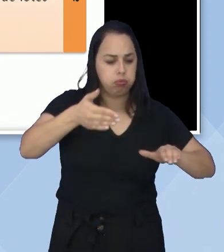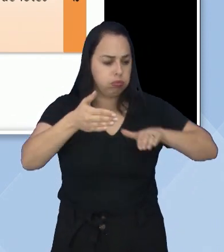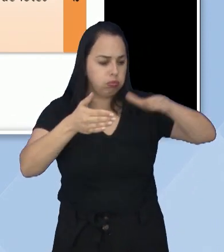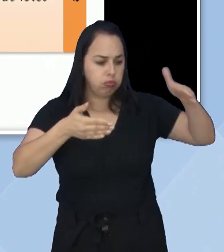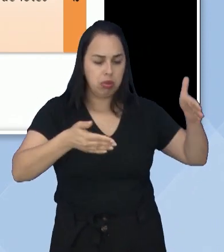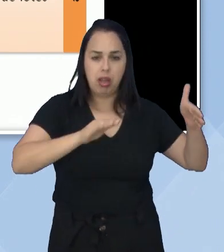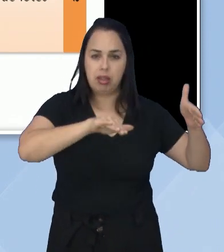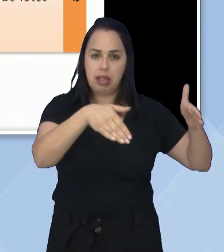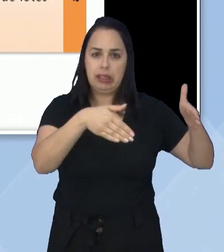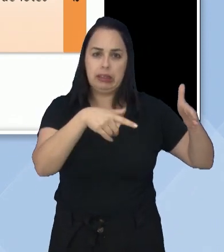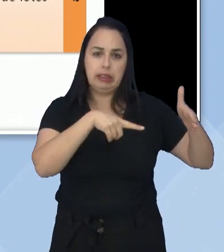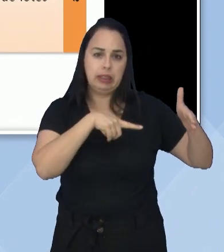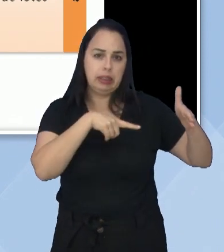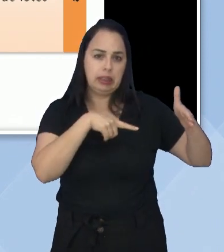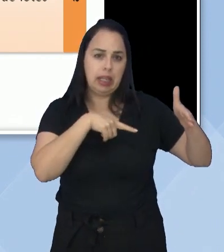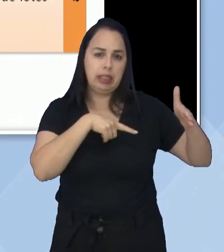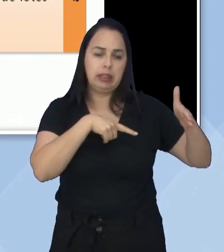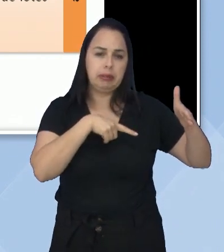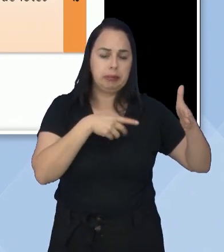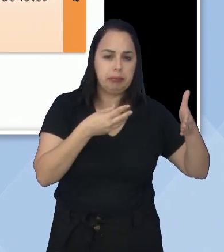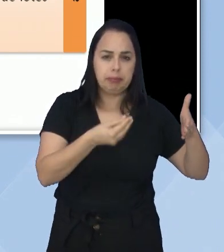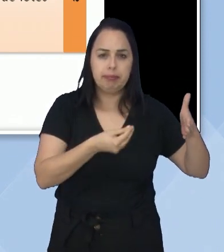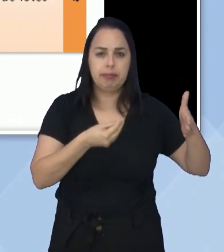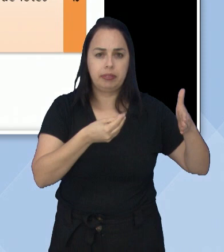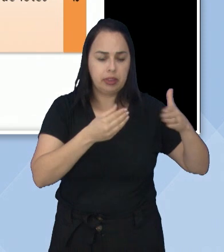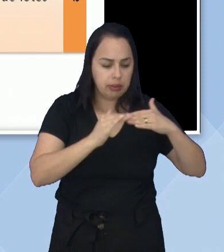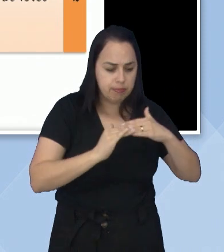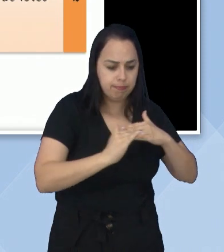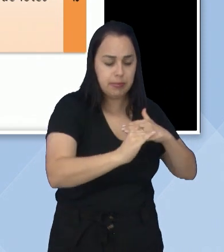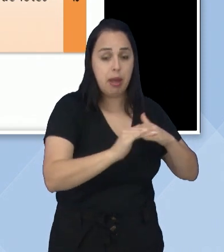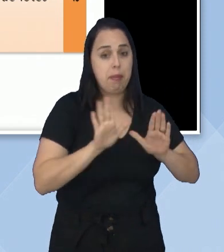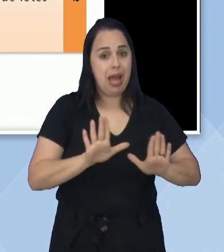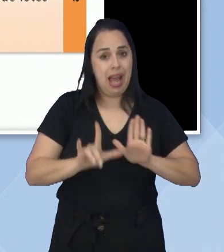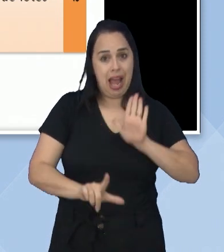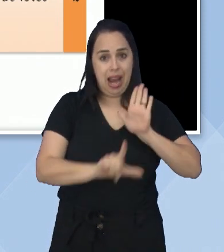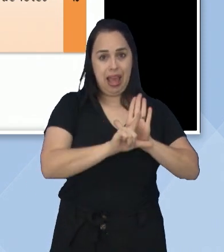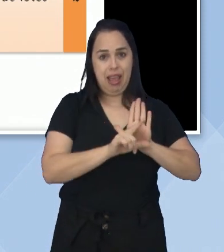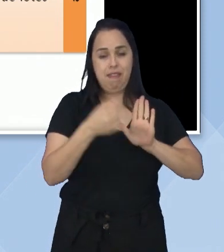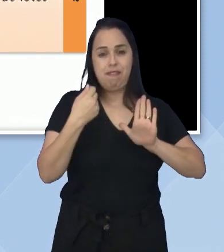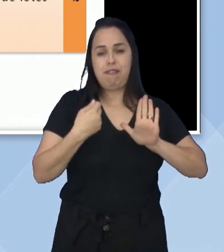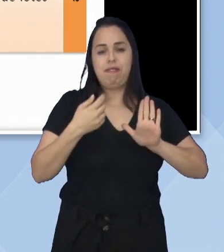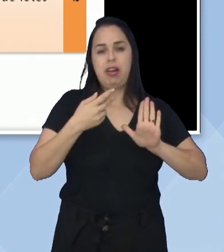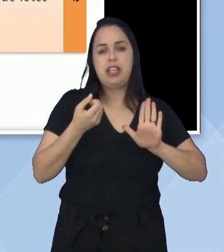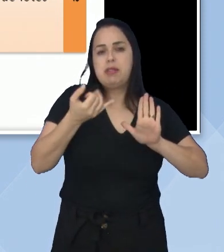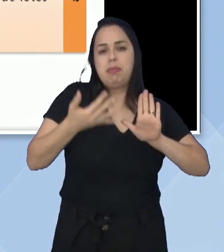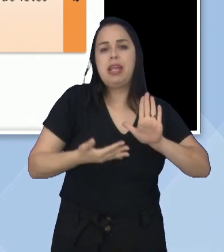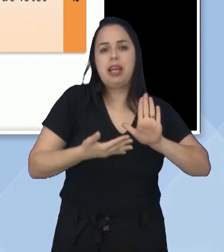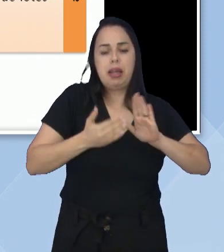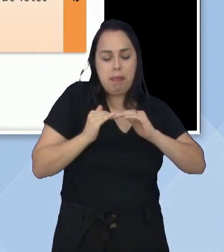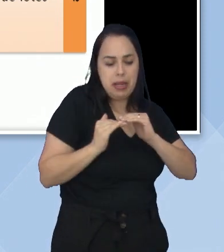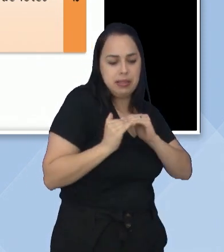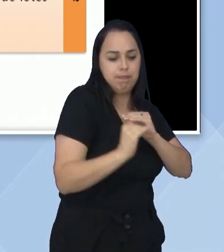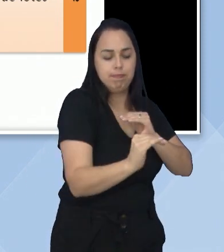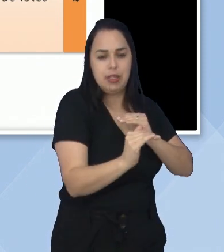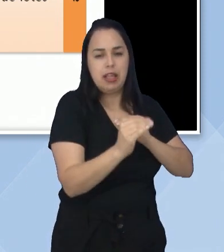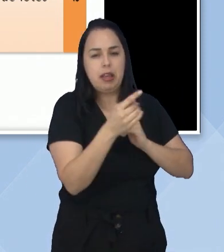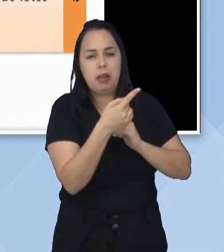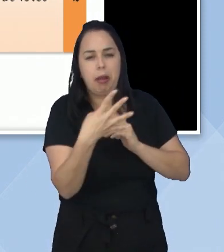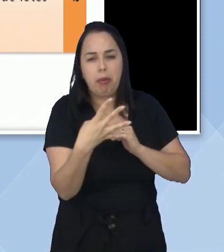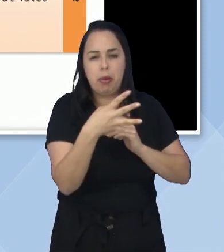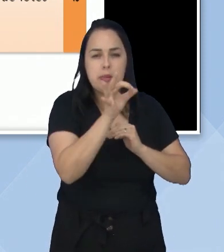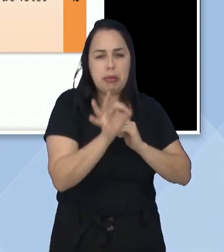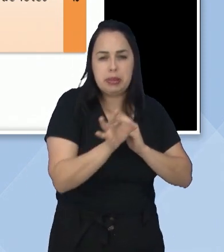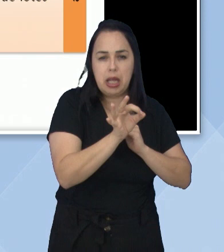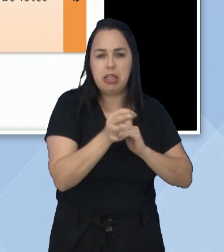ondulado você tem um viário existente e a Lei fala que você tem que ter uma declividade x de 14%,